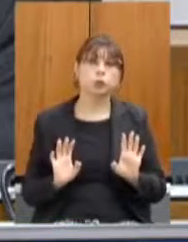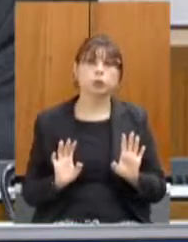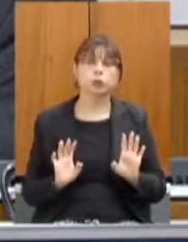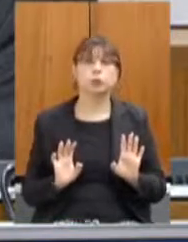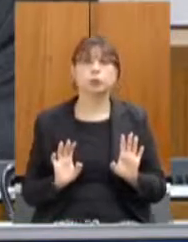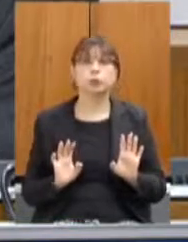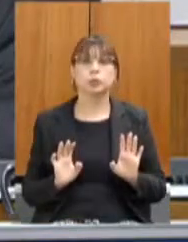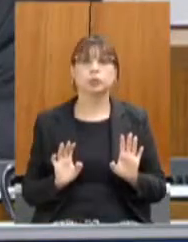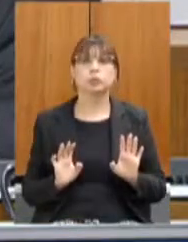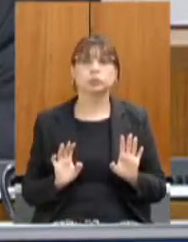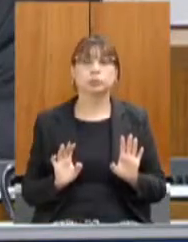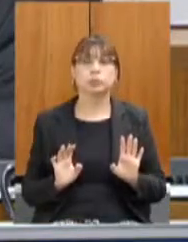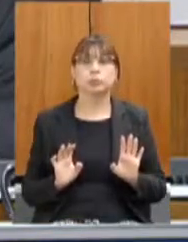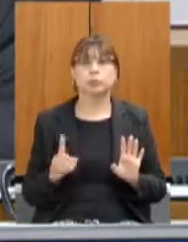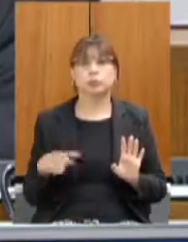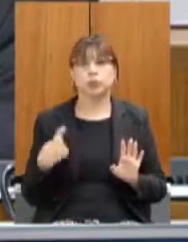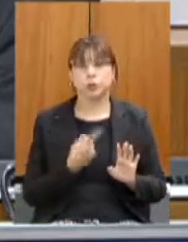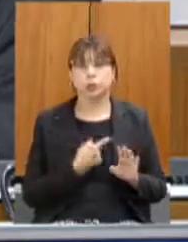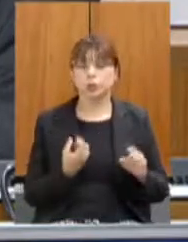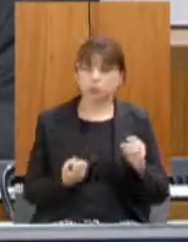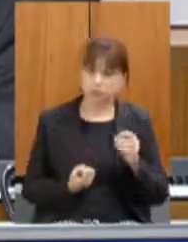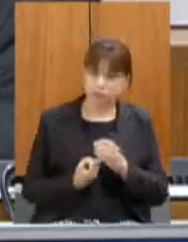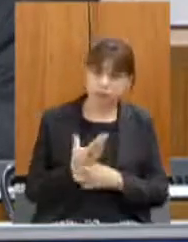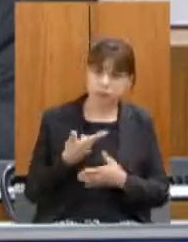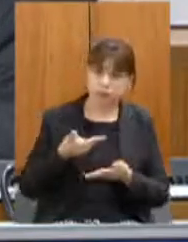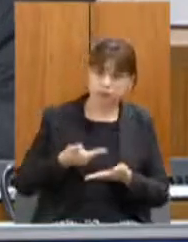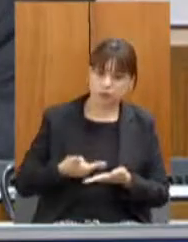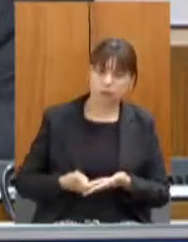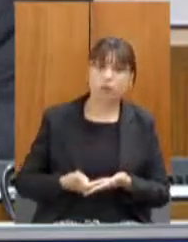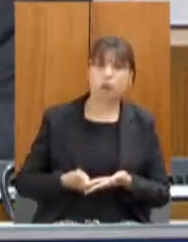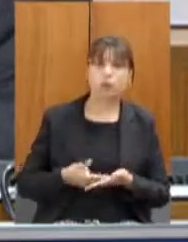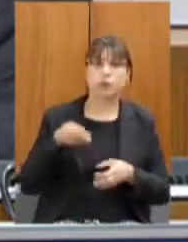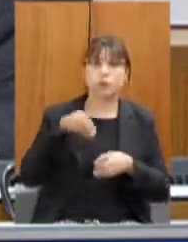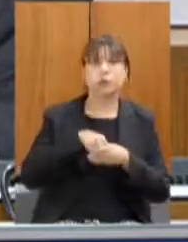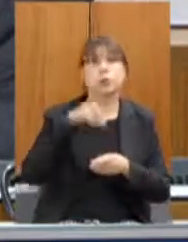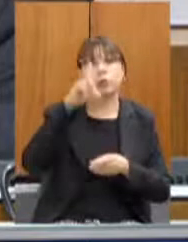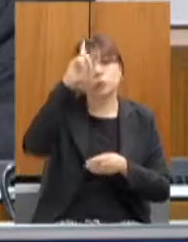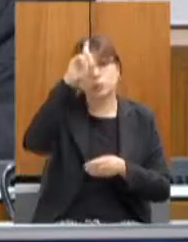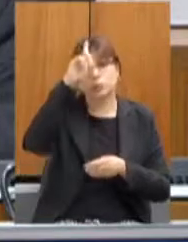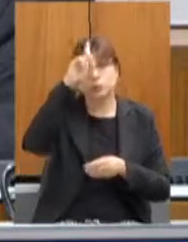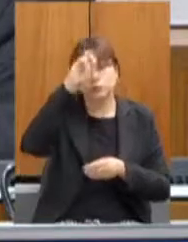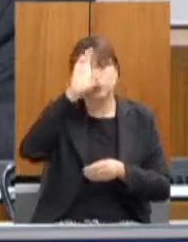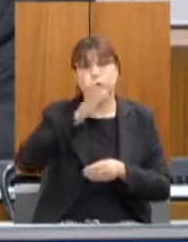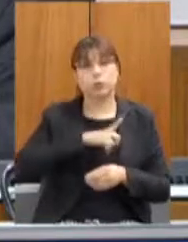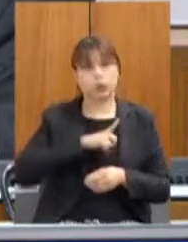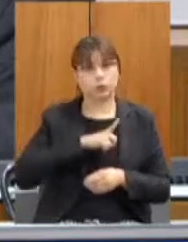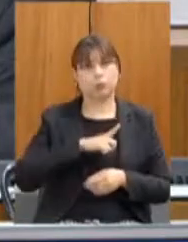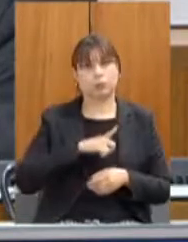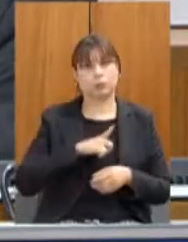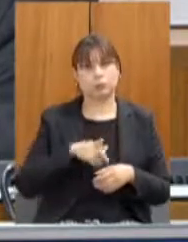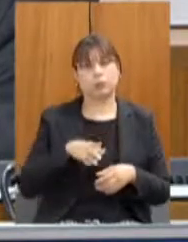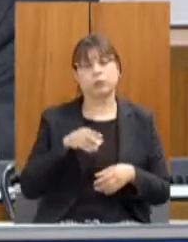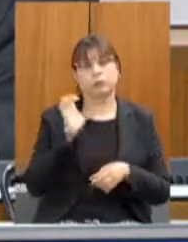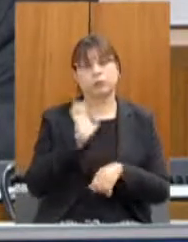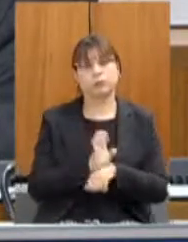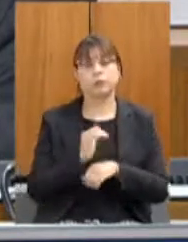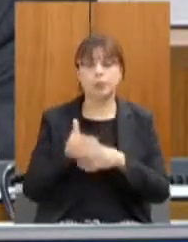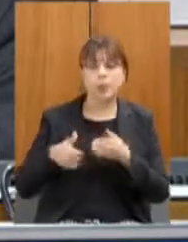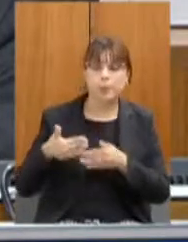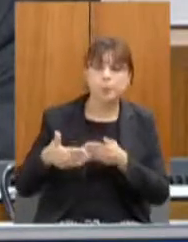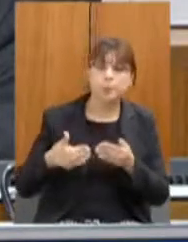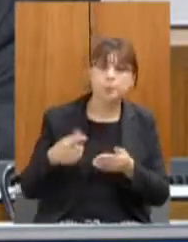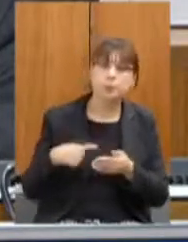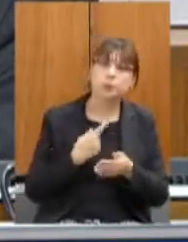estrutura que ficarei delegado nós abrimos leitos de hospitais no estado E à medida que o tempo foi passando e nós somos